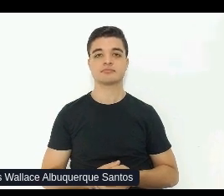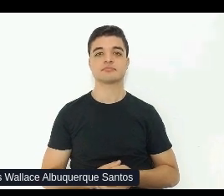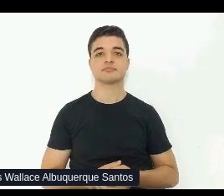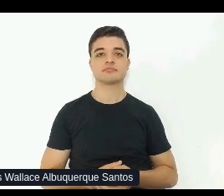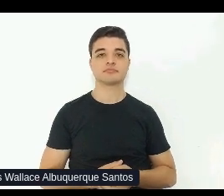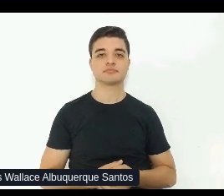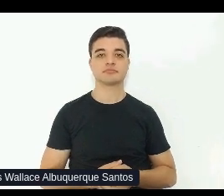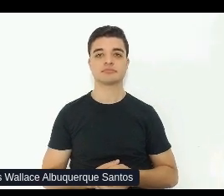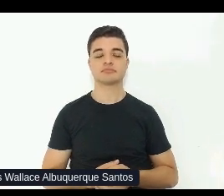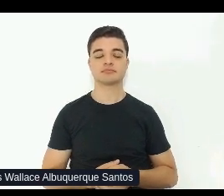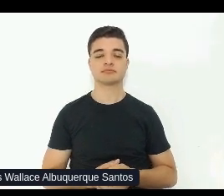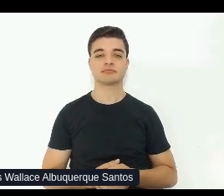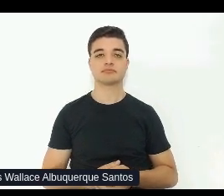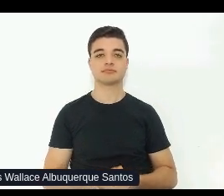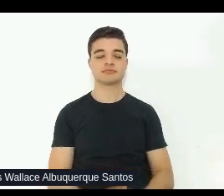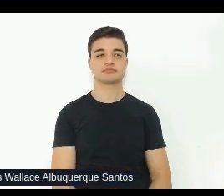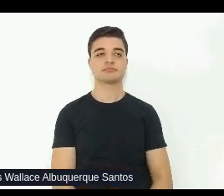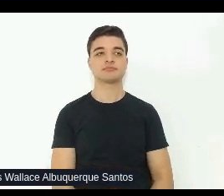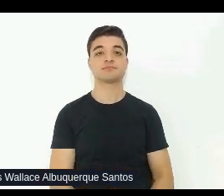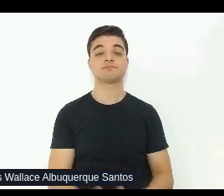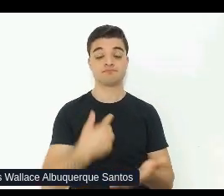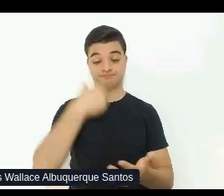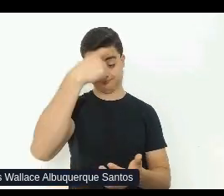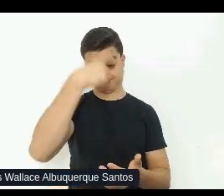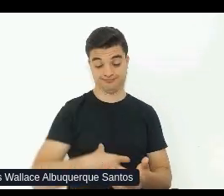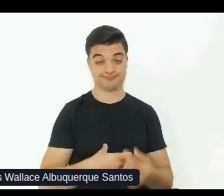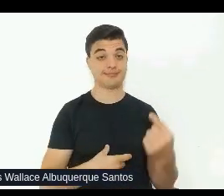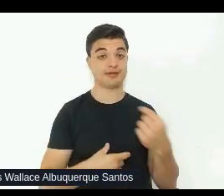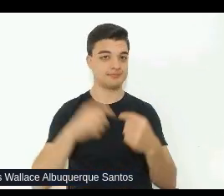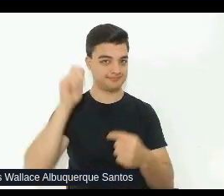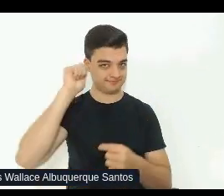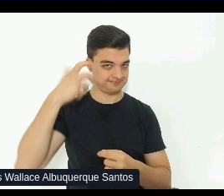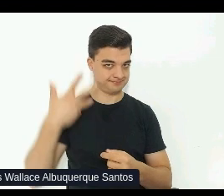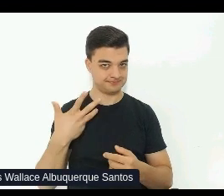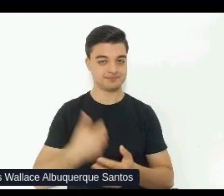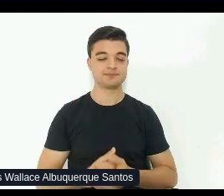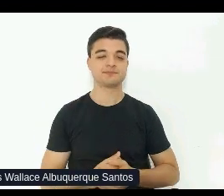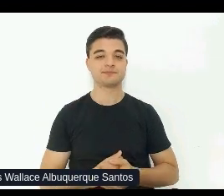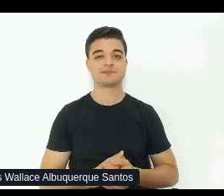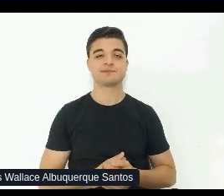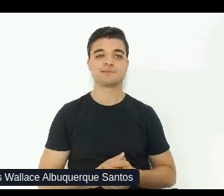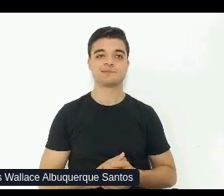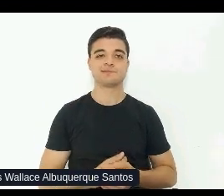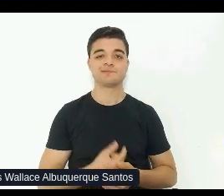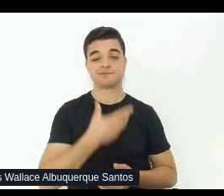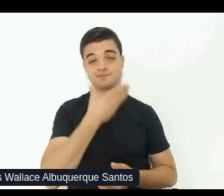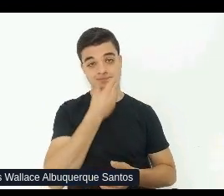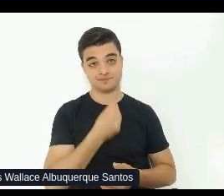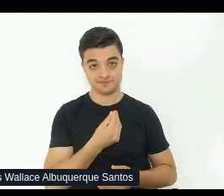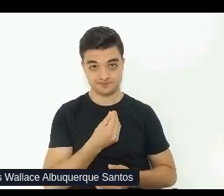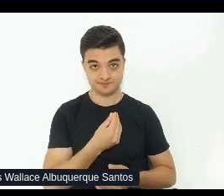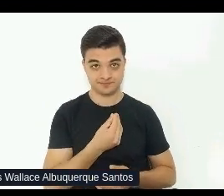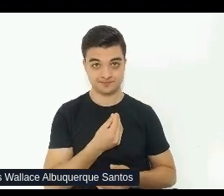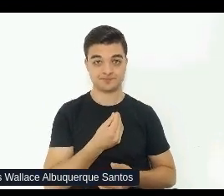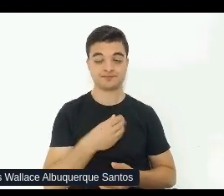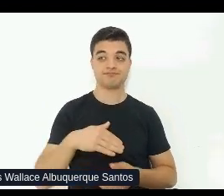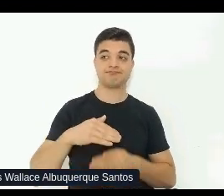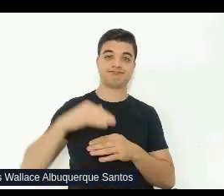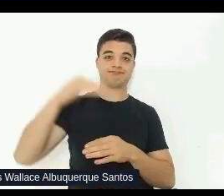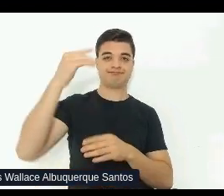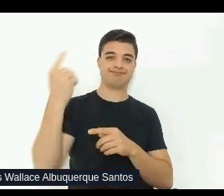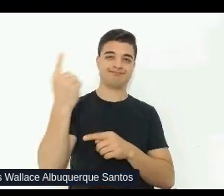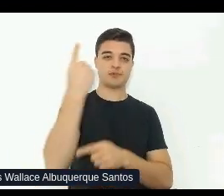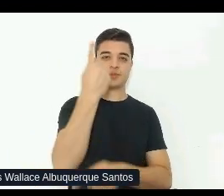o slide, só me apresentando, né, quem sou eu, vou fazer aqui minha audiodescrição. Sou um homem de 1,80 m, pele